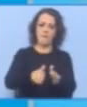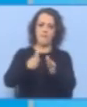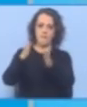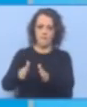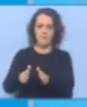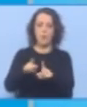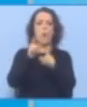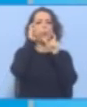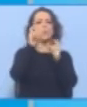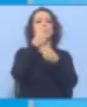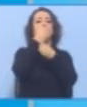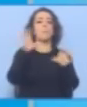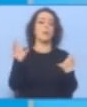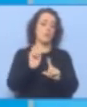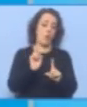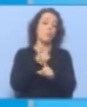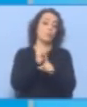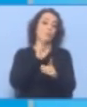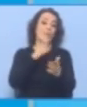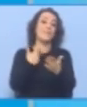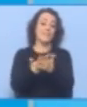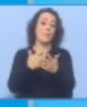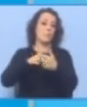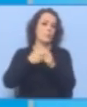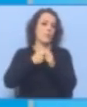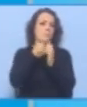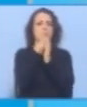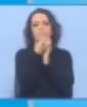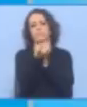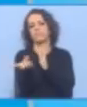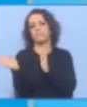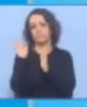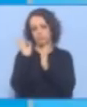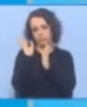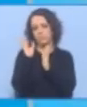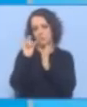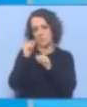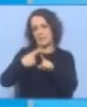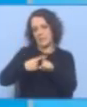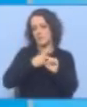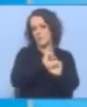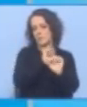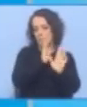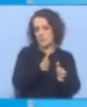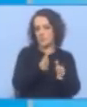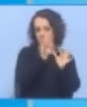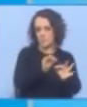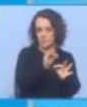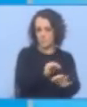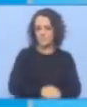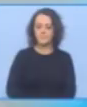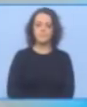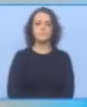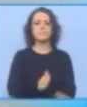de um descontrole com ele, porque isso também tem inconvenientes de várias ordens, também na perspectiva dos interesses dos migrantes. Sobre a